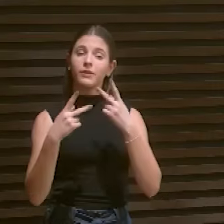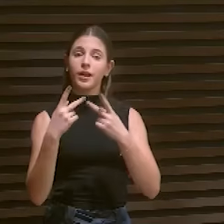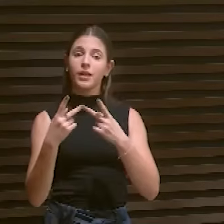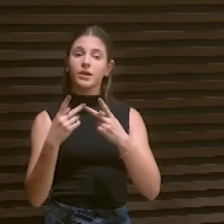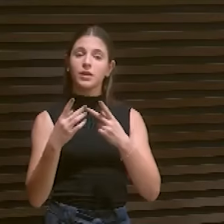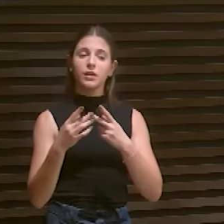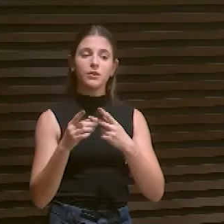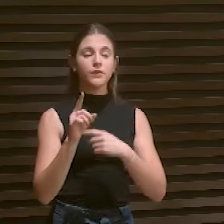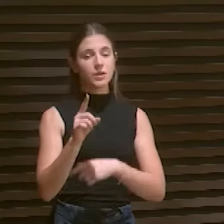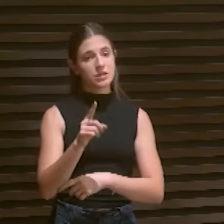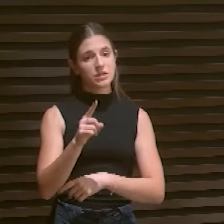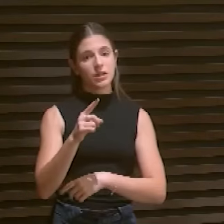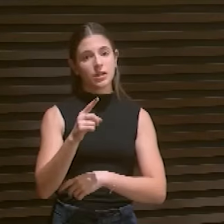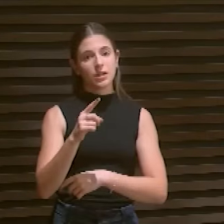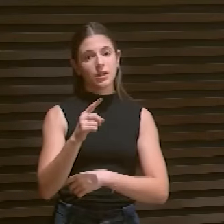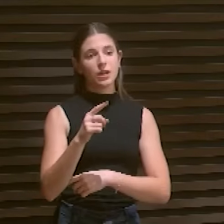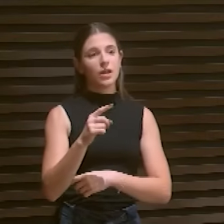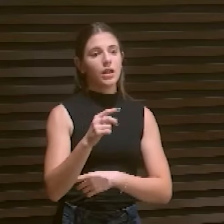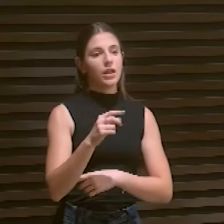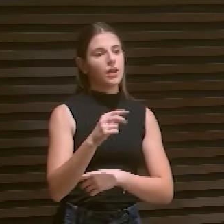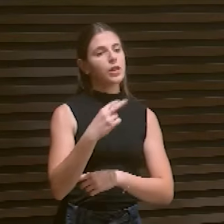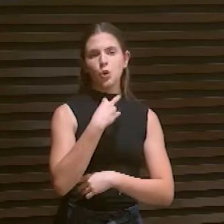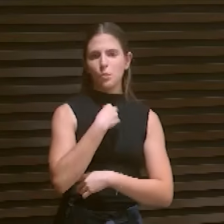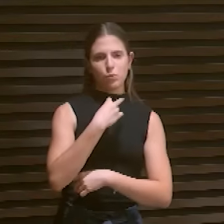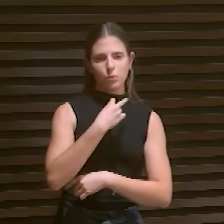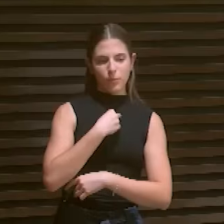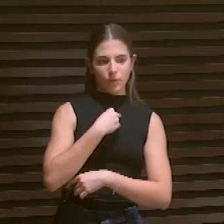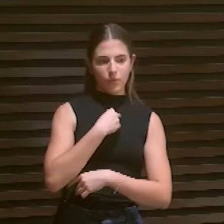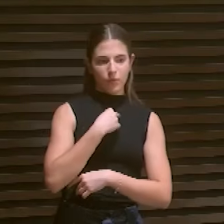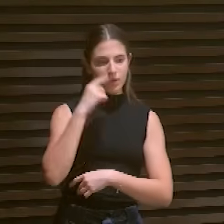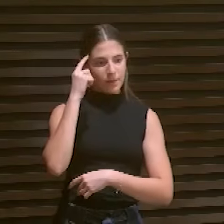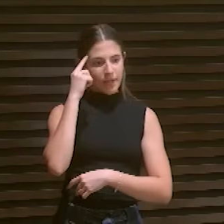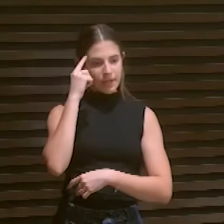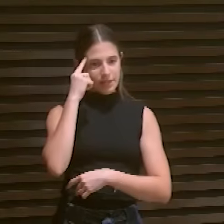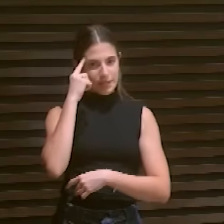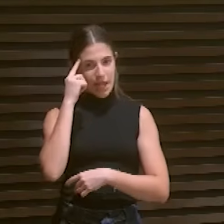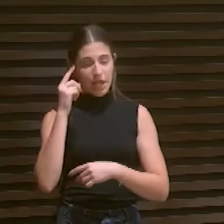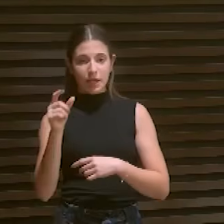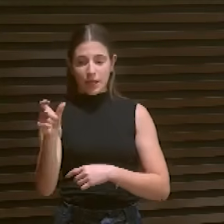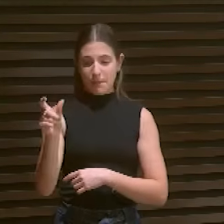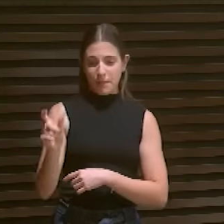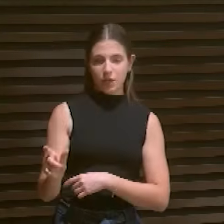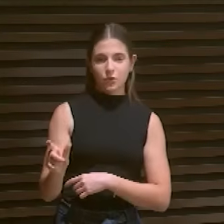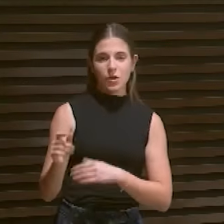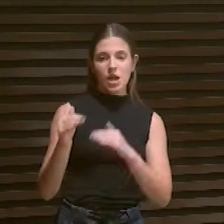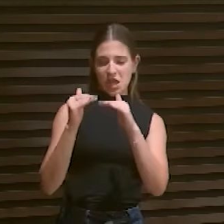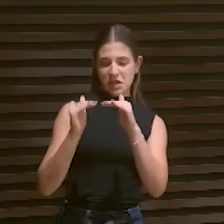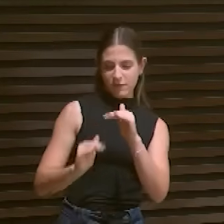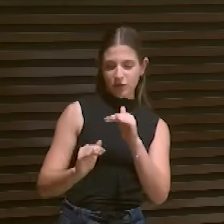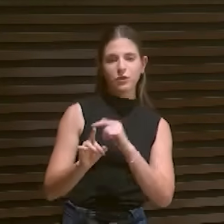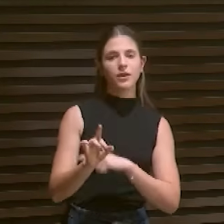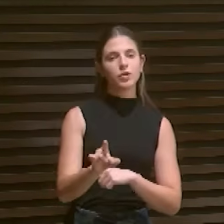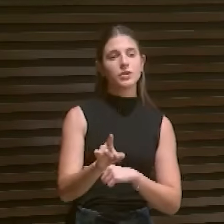você considerar o outro inferior. Não é para você considerar o seu cônjuge inferior a você. É para